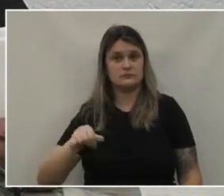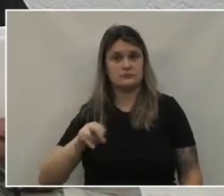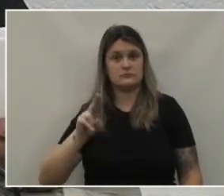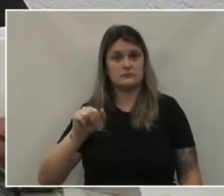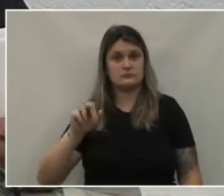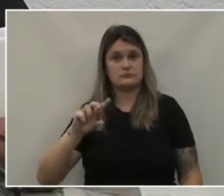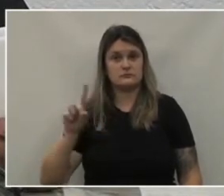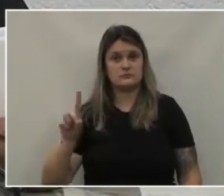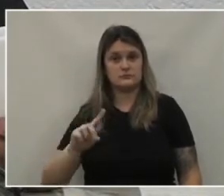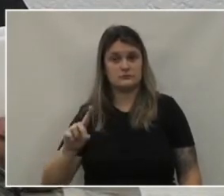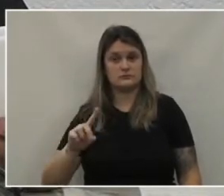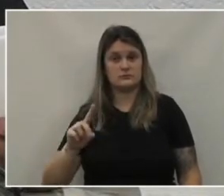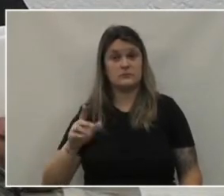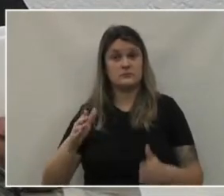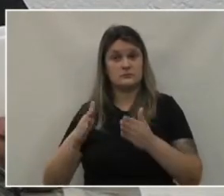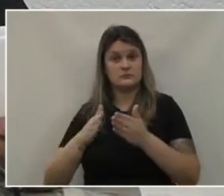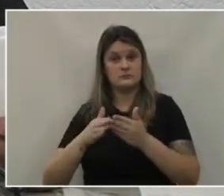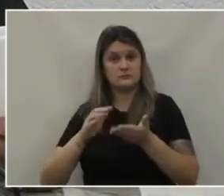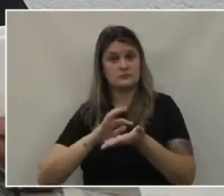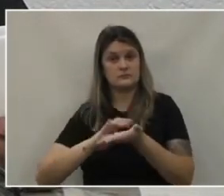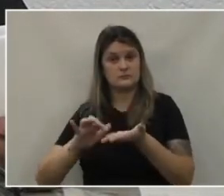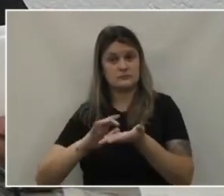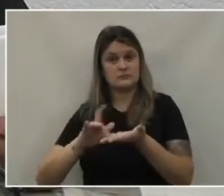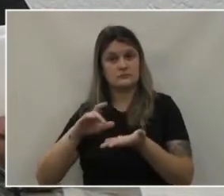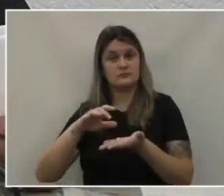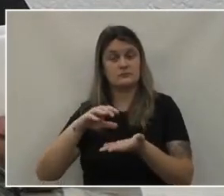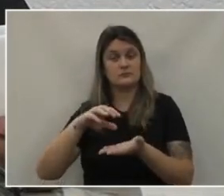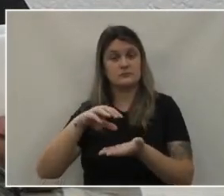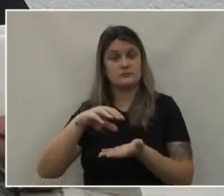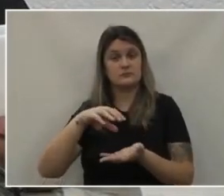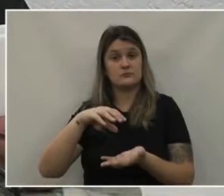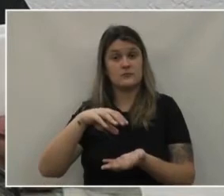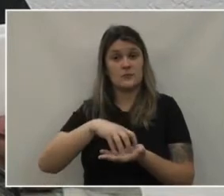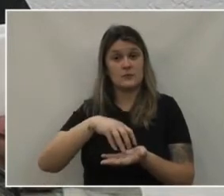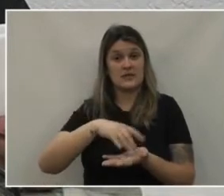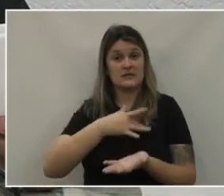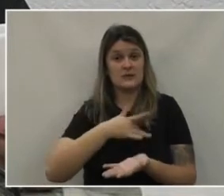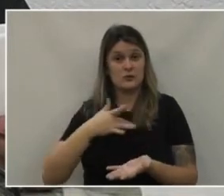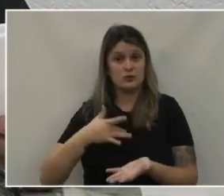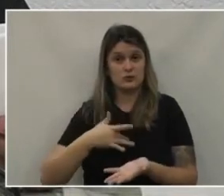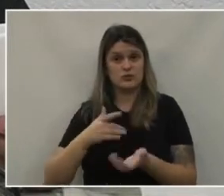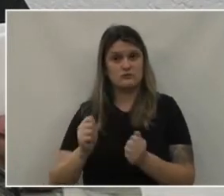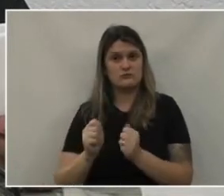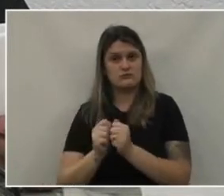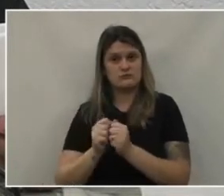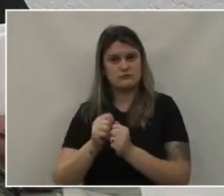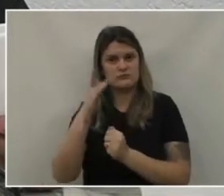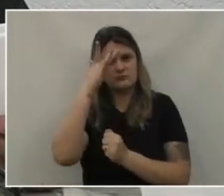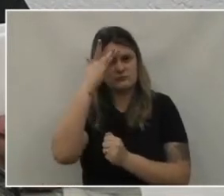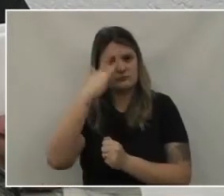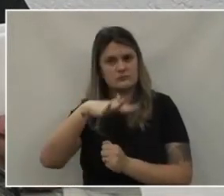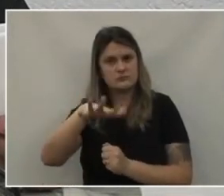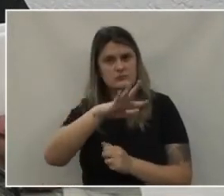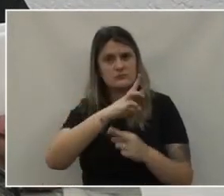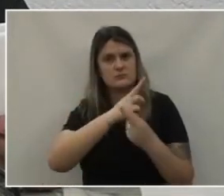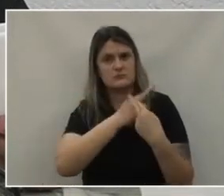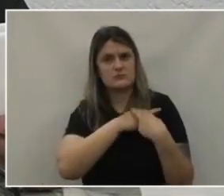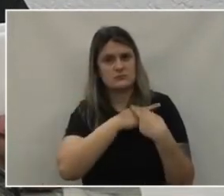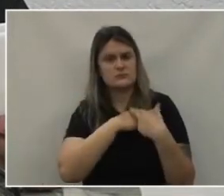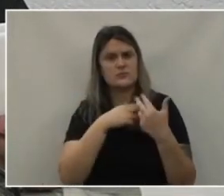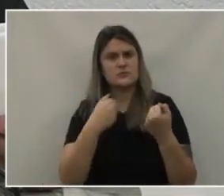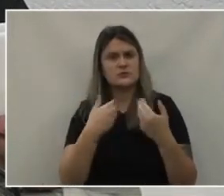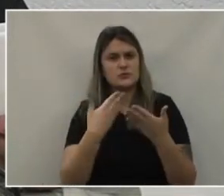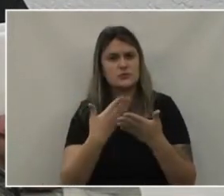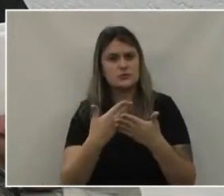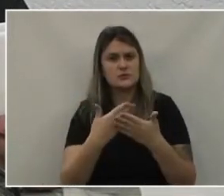Oliveira, ao secretário municipal de saúde, para que, juntamente dos responsáveis, seja estudado